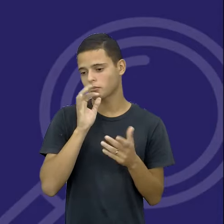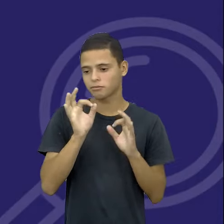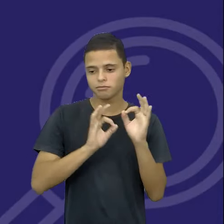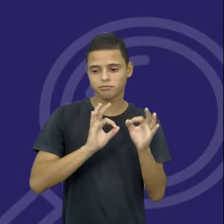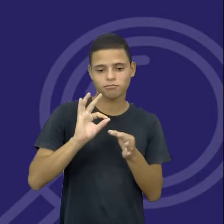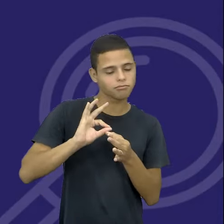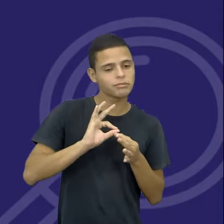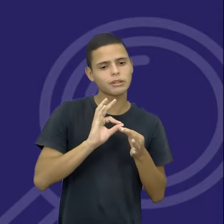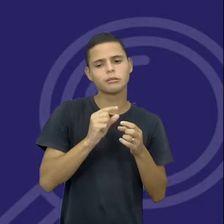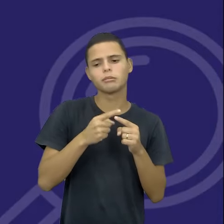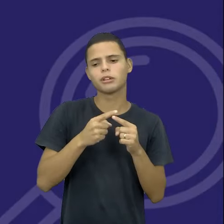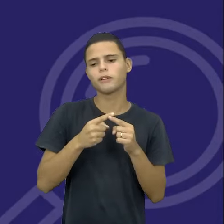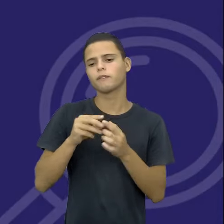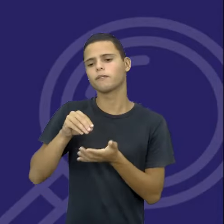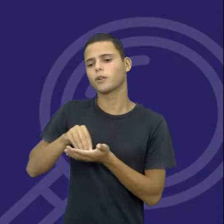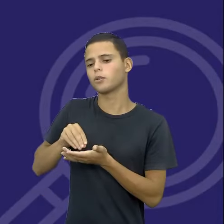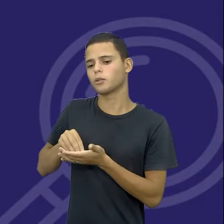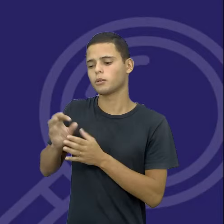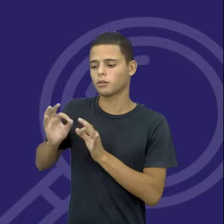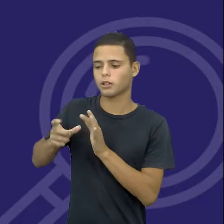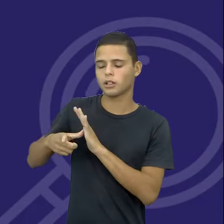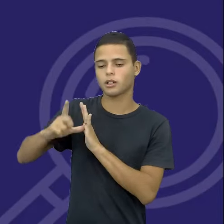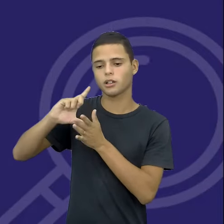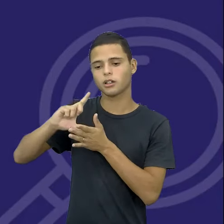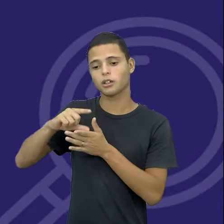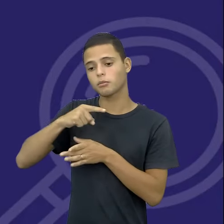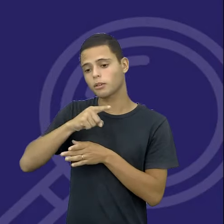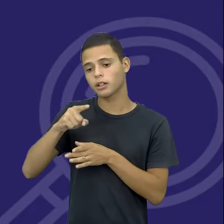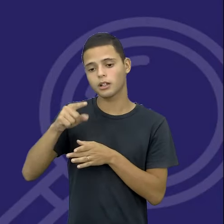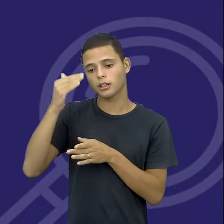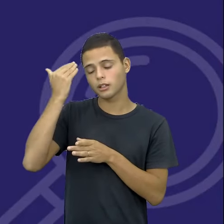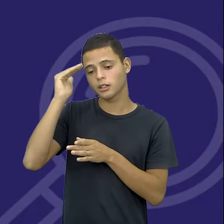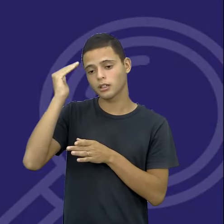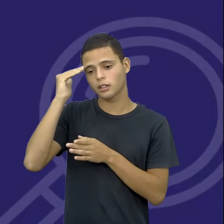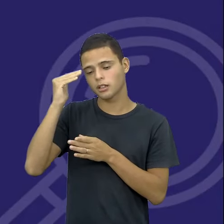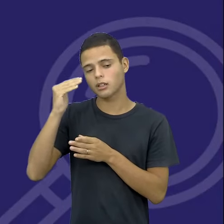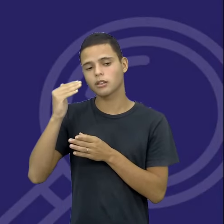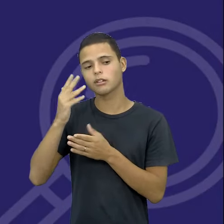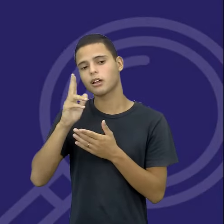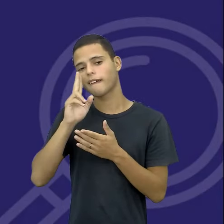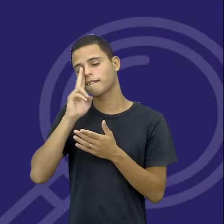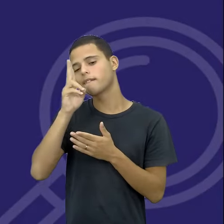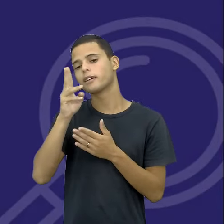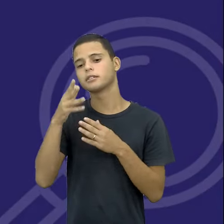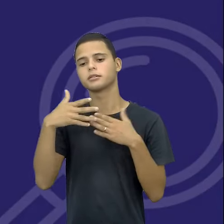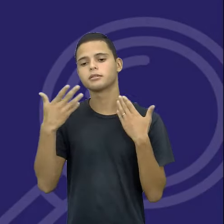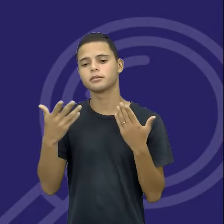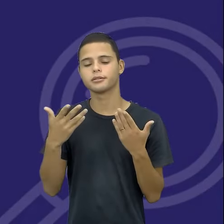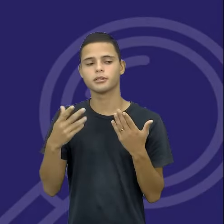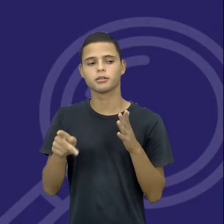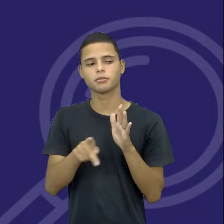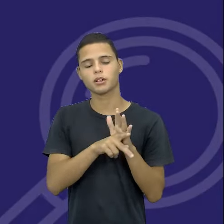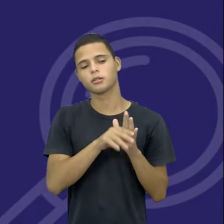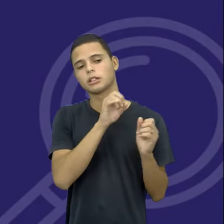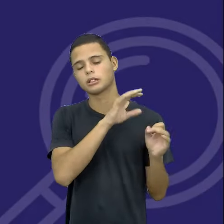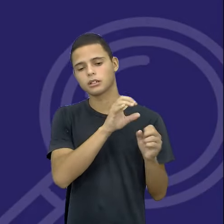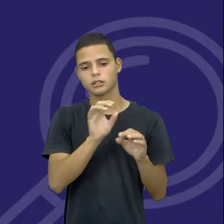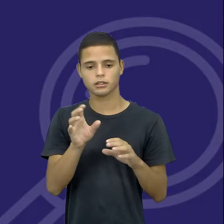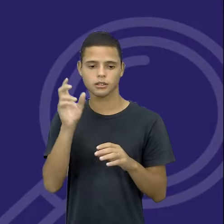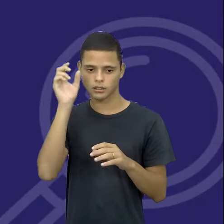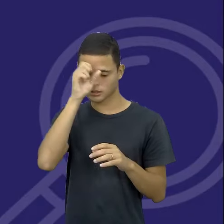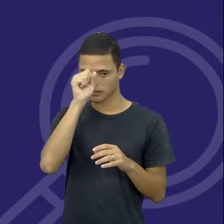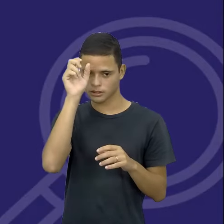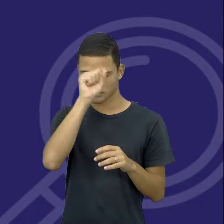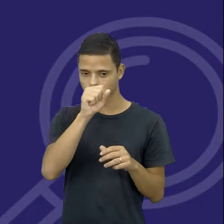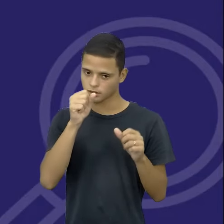assunto pronto para vocês, para que eles entendam também a intencionalidade sua de aprendizagem para eles,